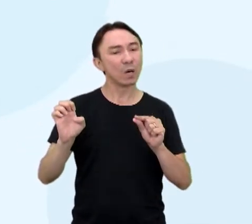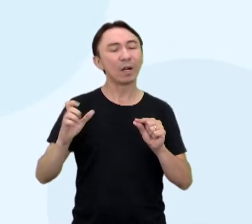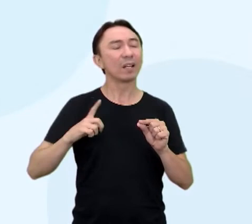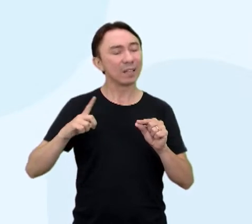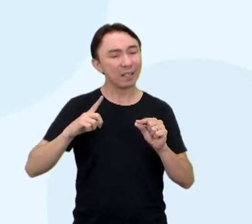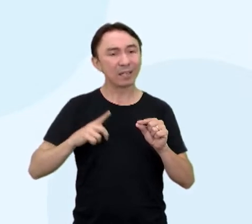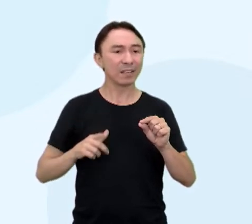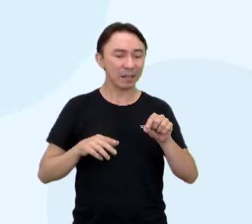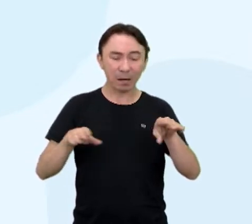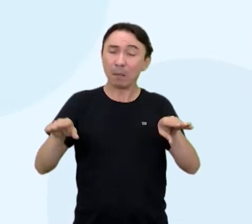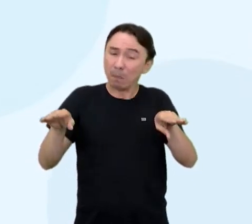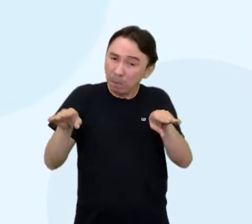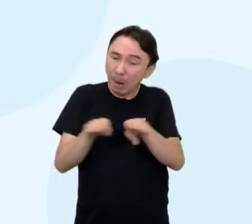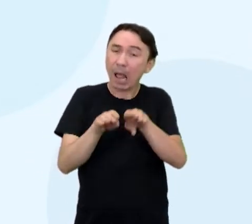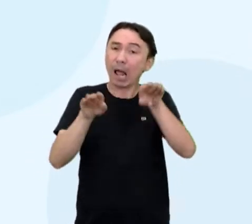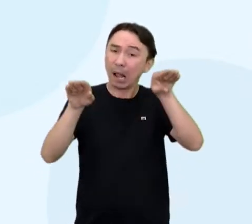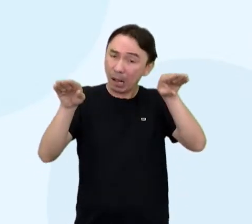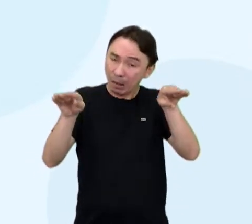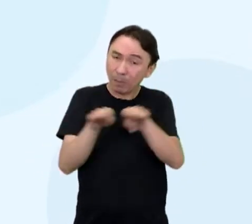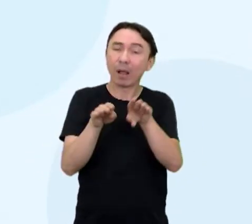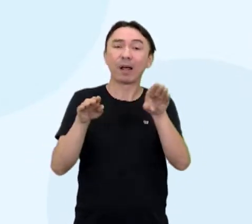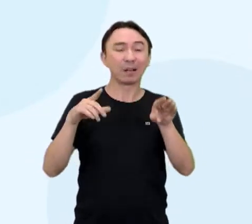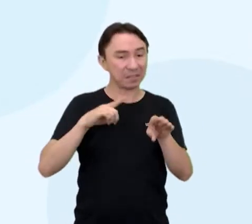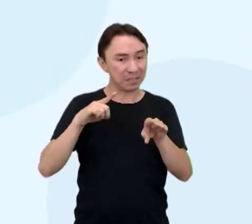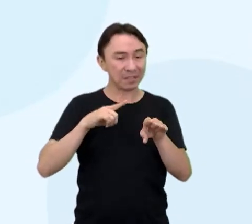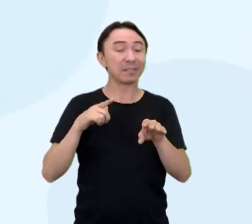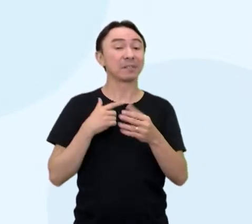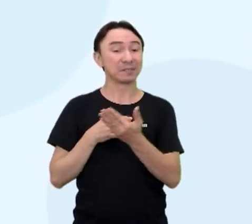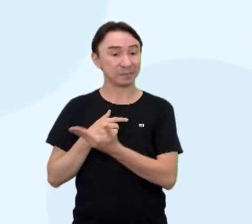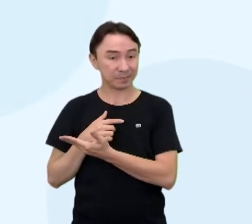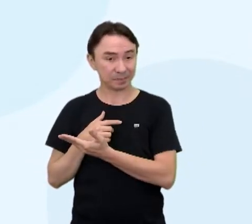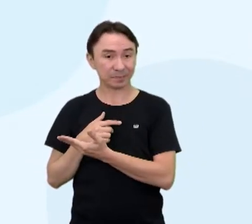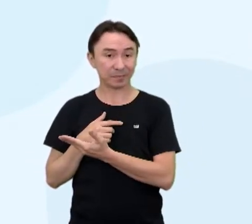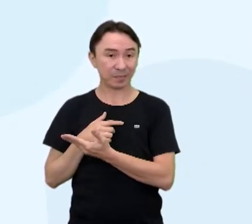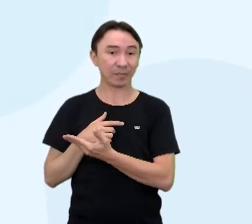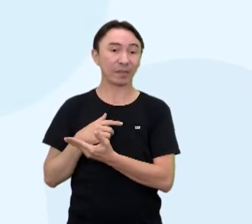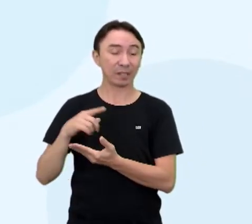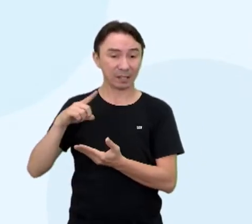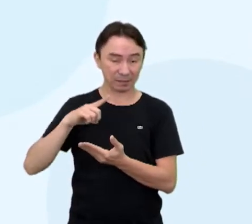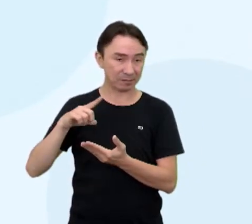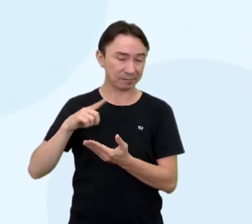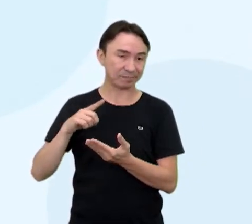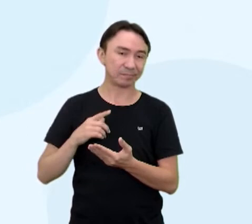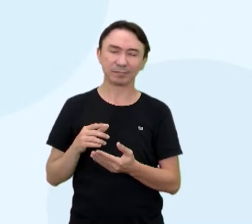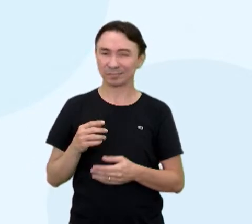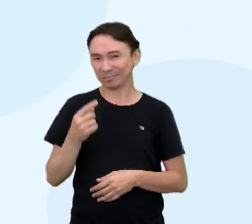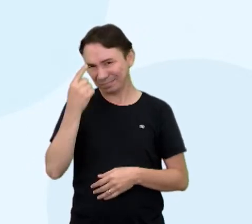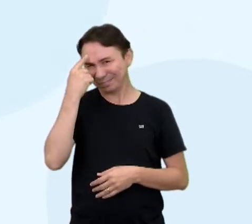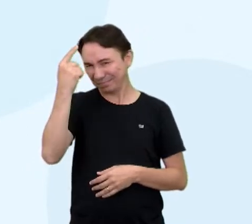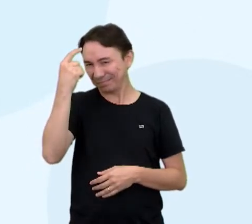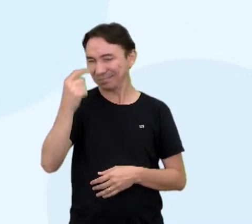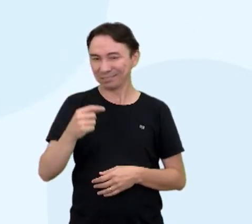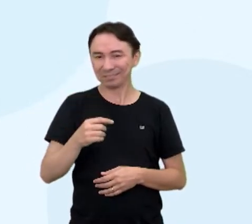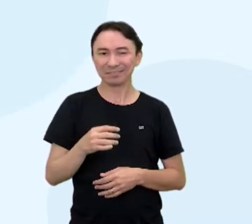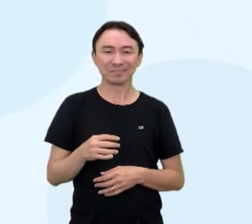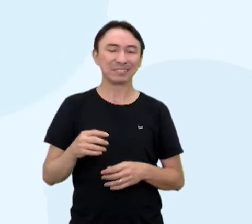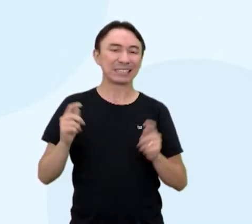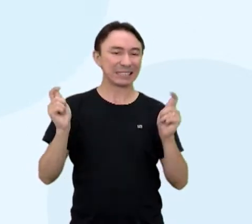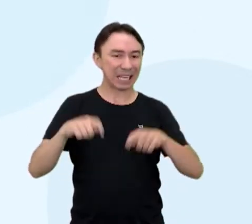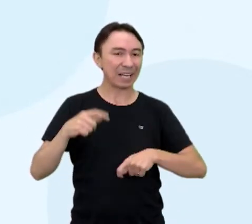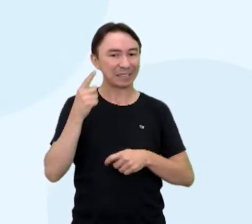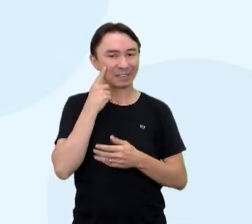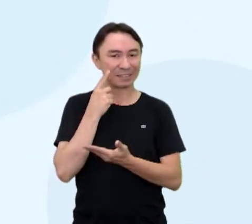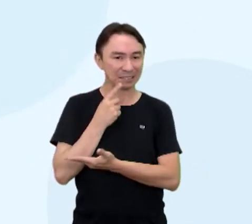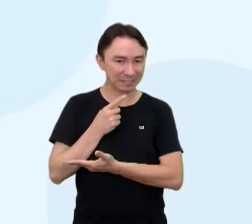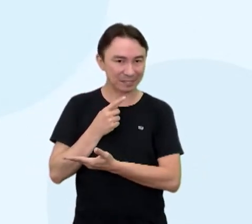né, acima aí do magma. Então, na realidade, é a ocorrência aí de duas placas que se chocam, né? Vocês conseguem aí ver pelas setas,